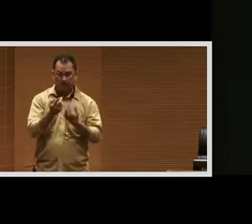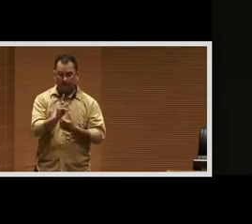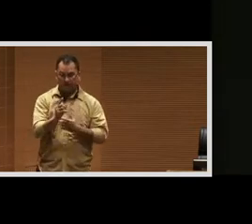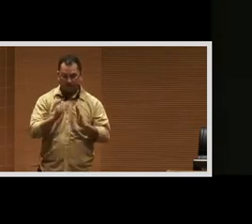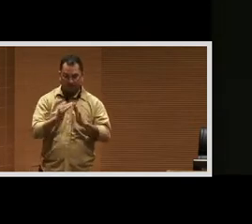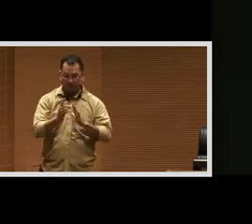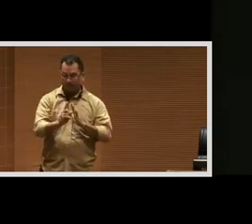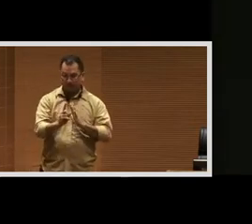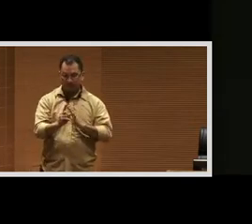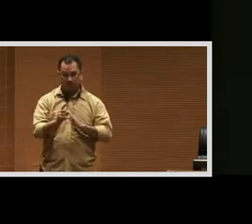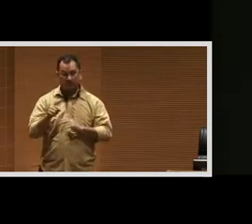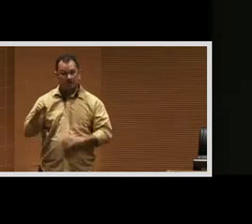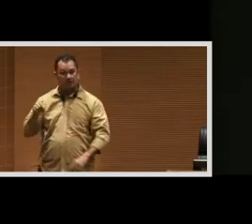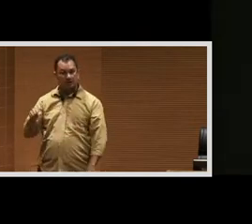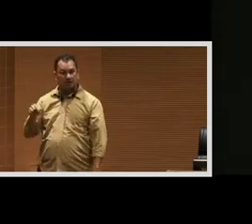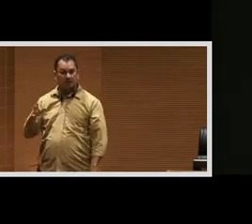casa.